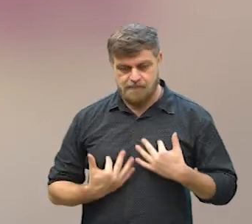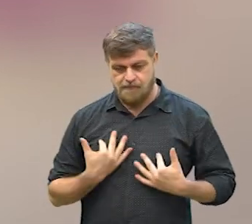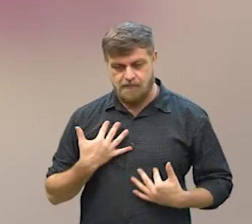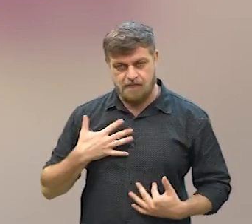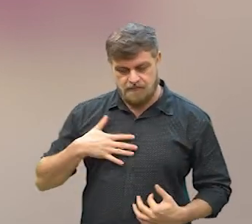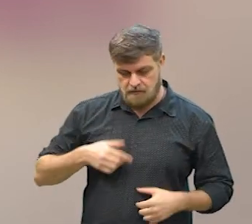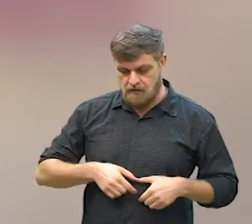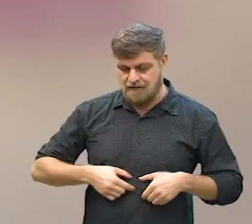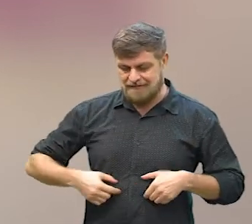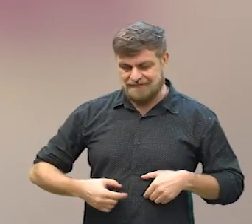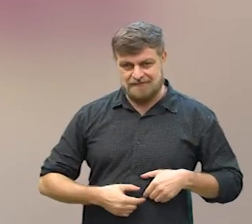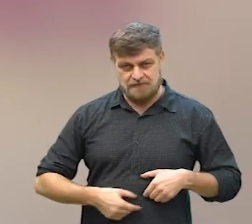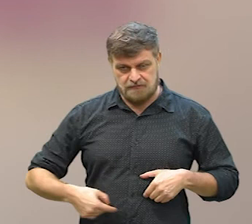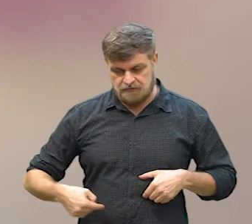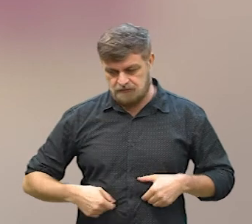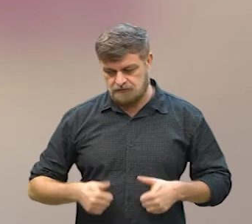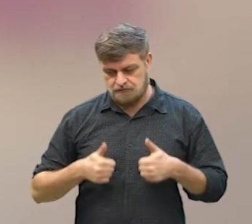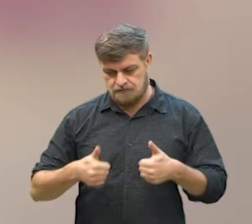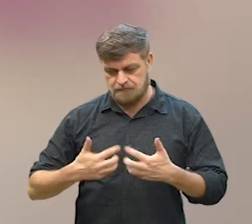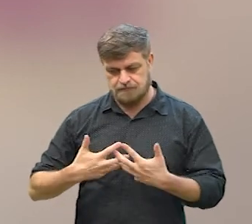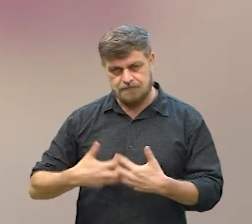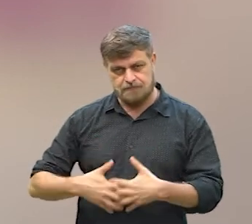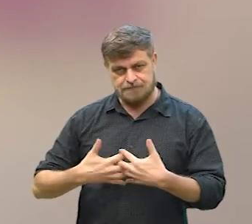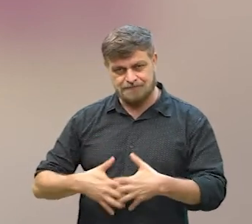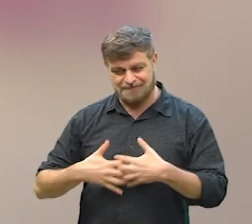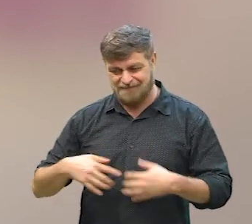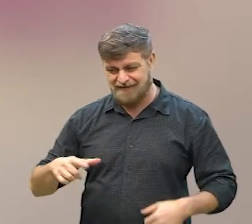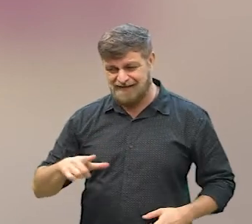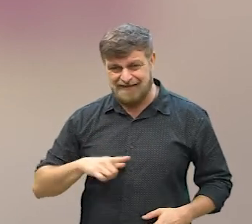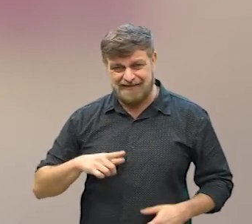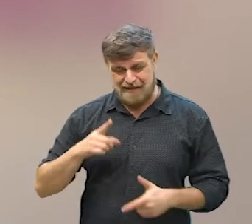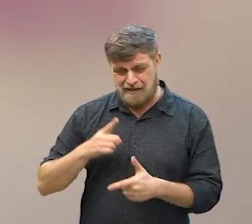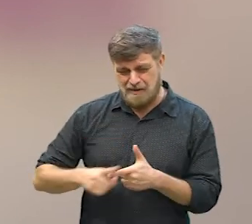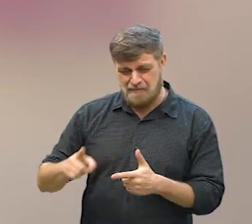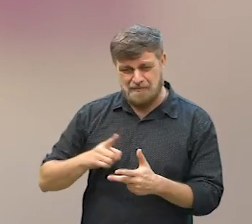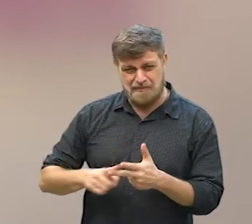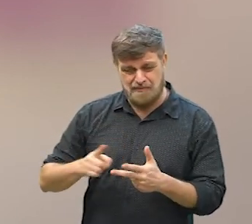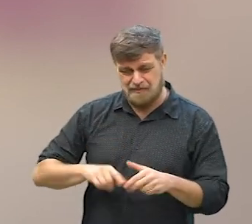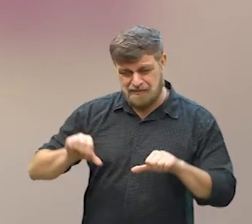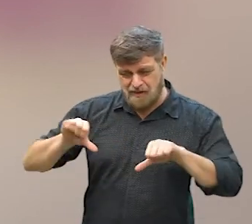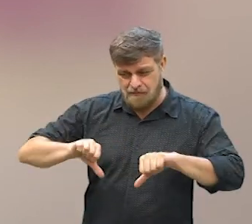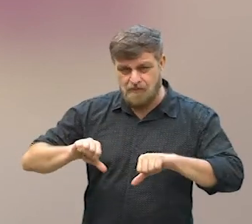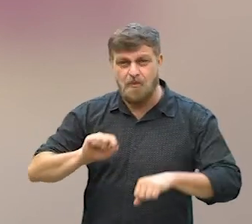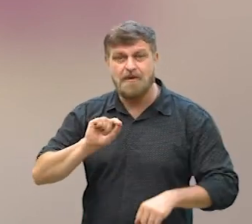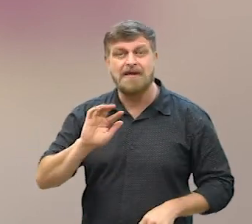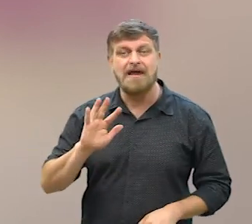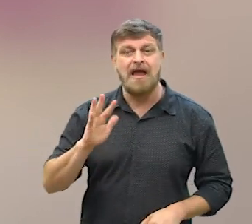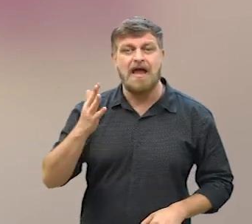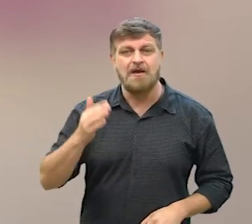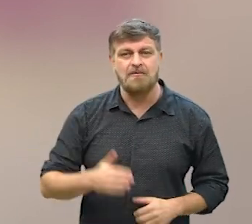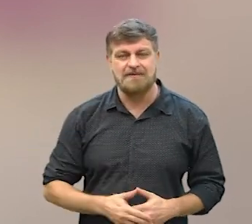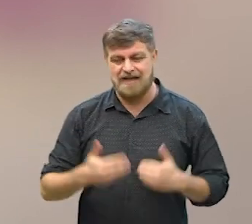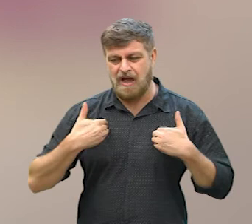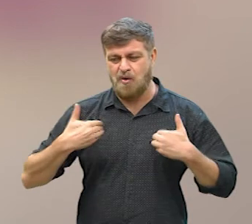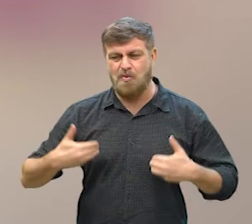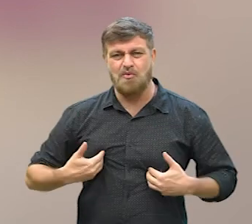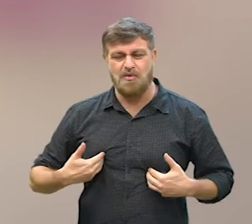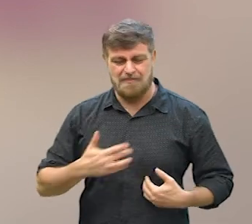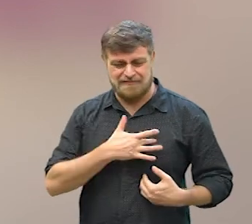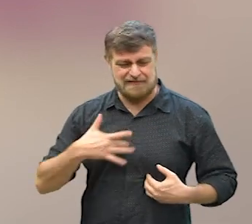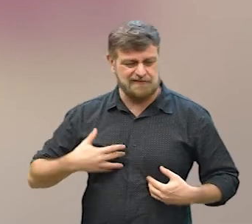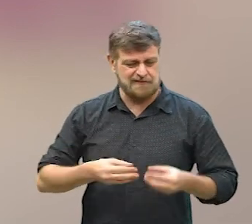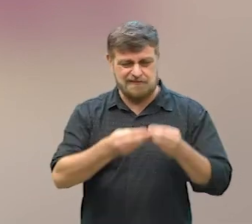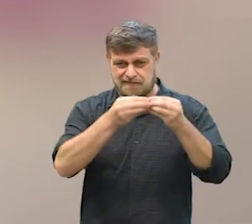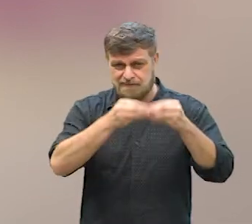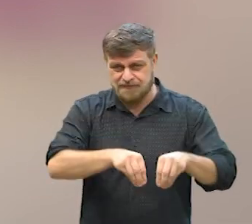os sais. Então, você tem um intestino em desbiose, ou seja, não está equilibrado, você prejudica toda a